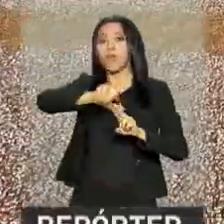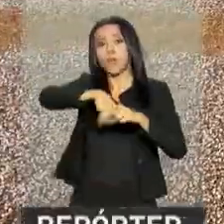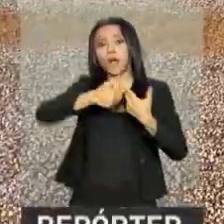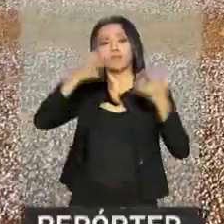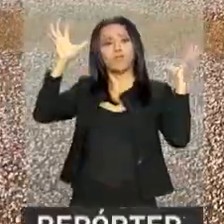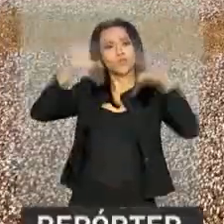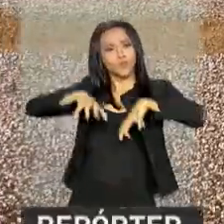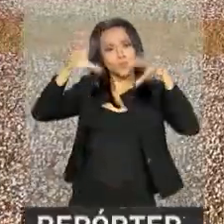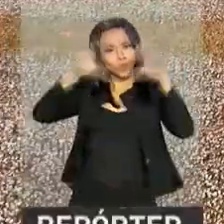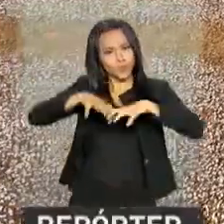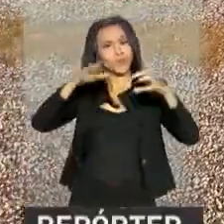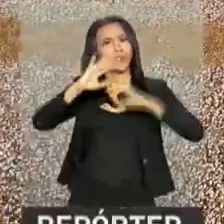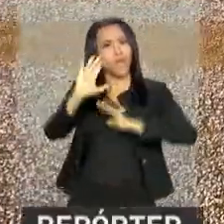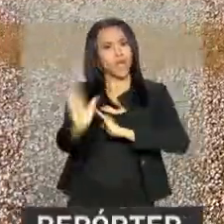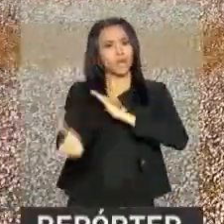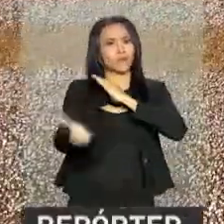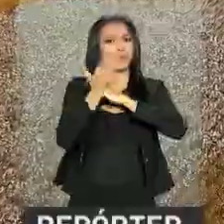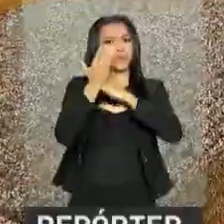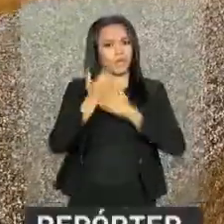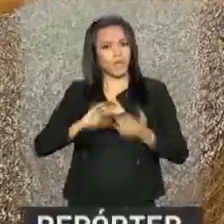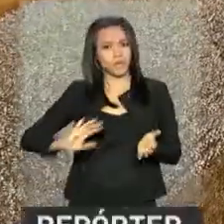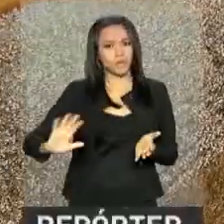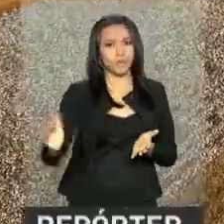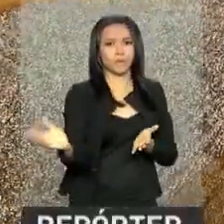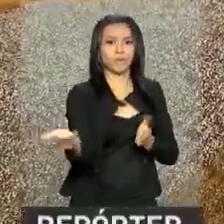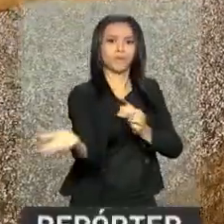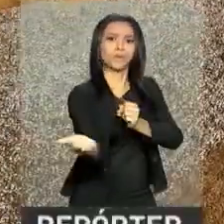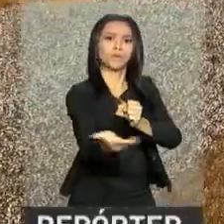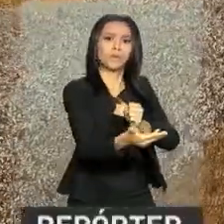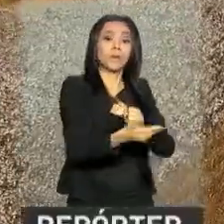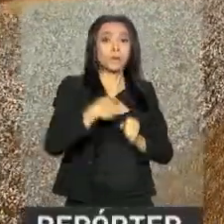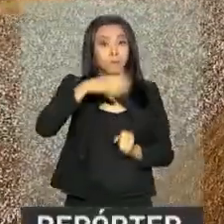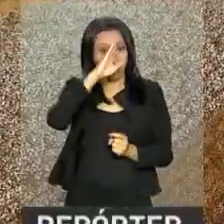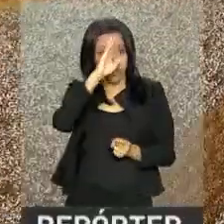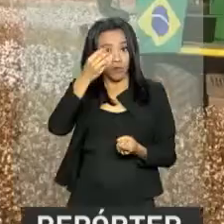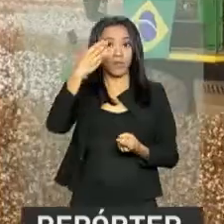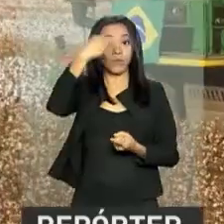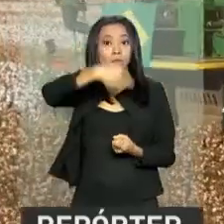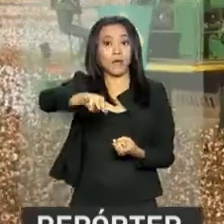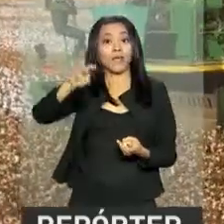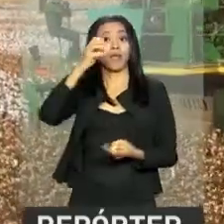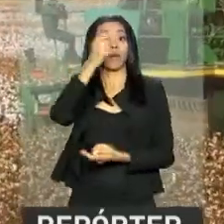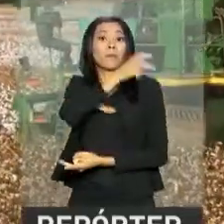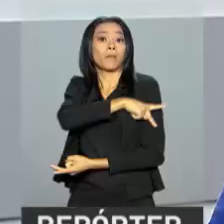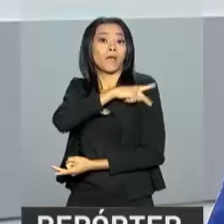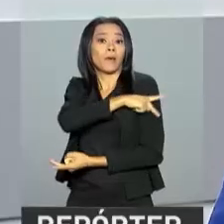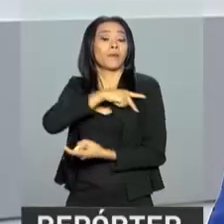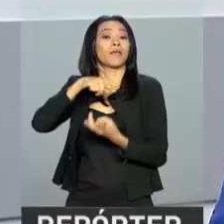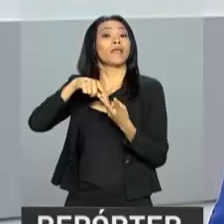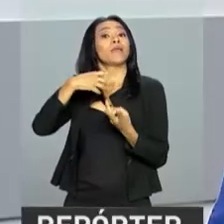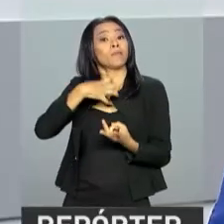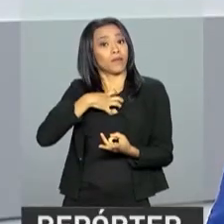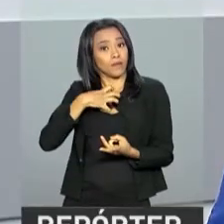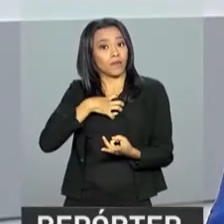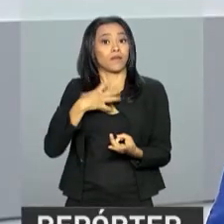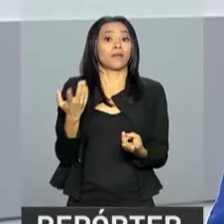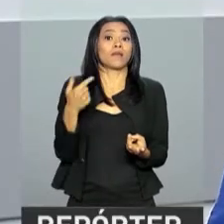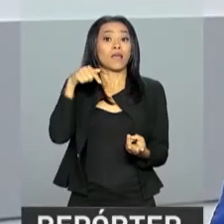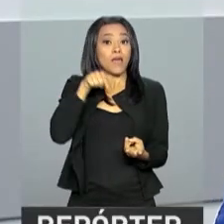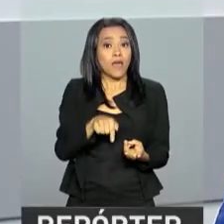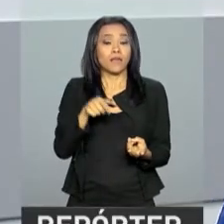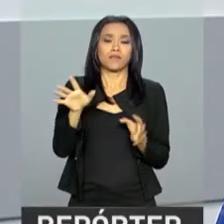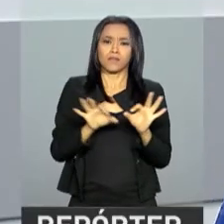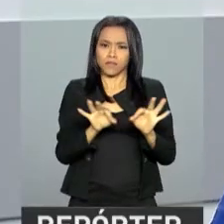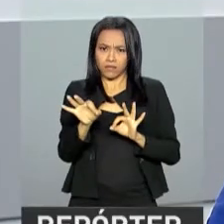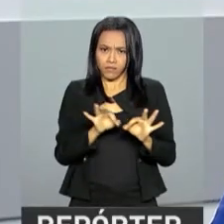tem favorecido o desenvolvimento das culturas principalmente no maranhão piauí bahia a previsão nacional para a safra de